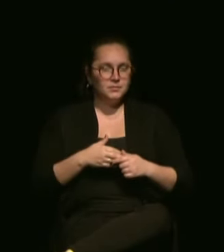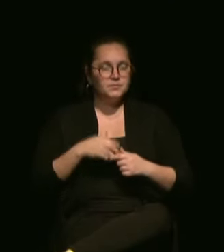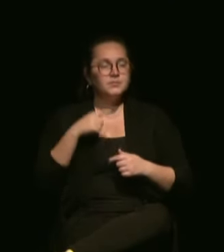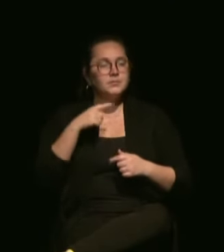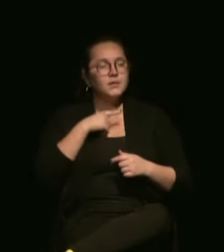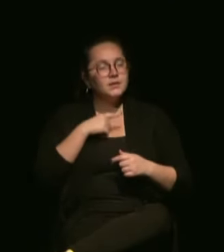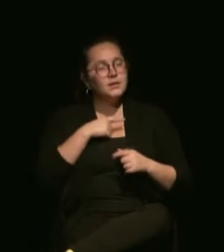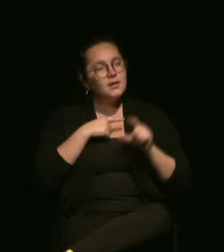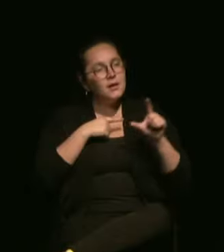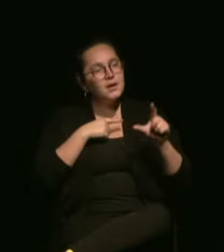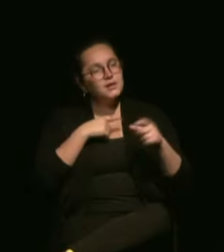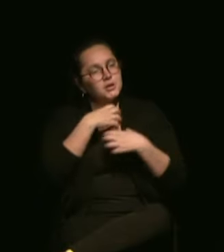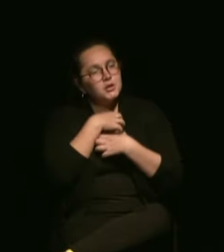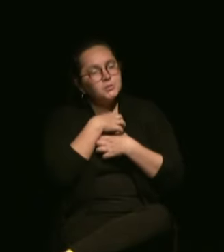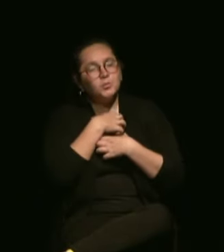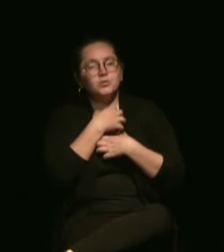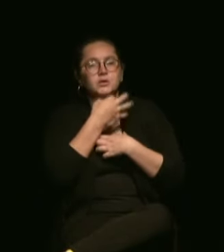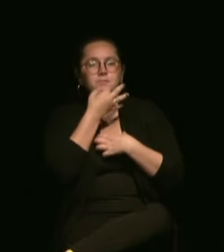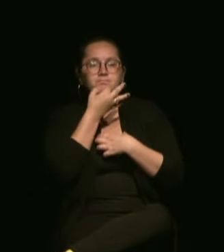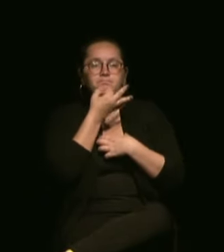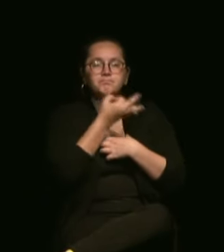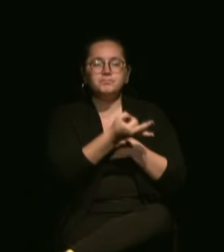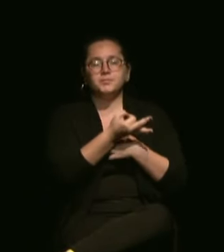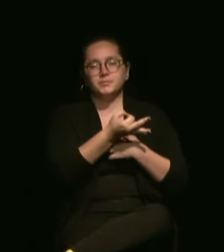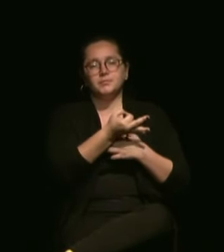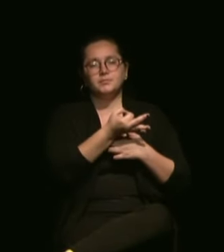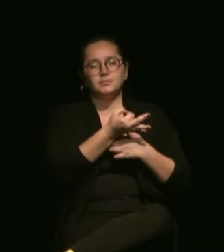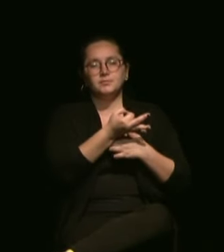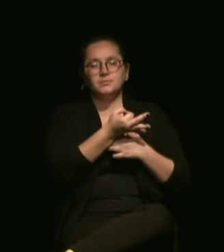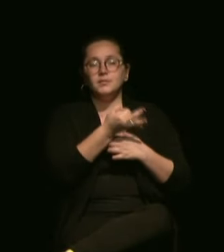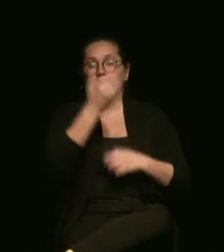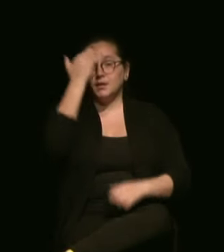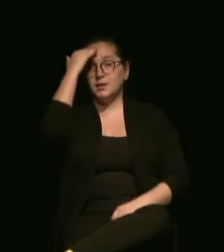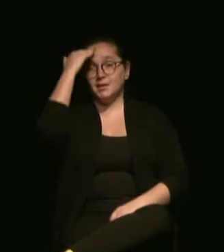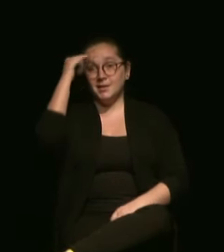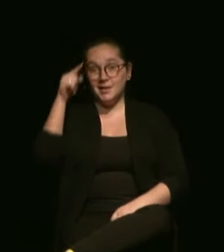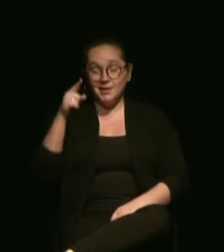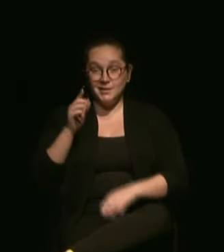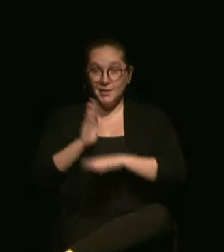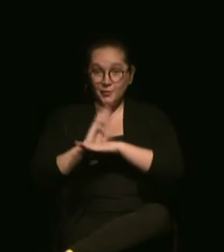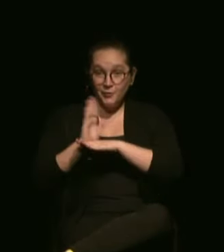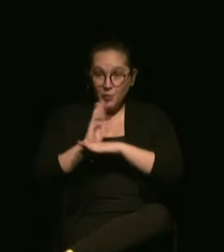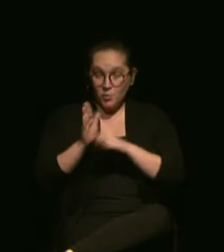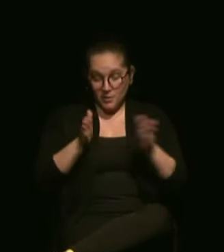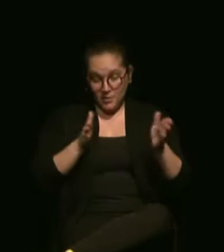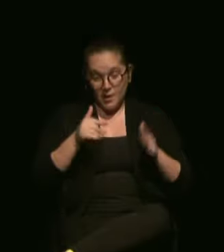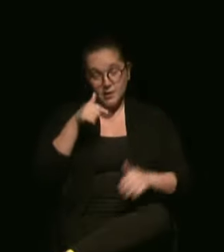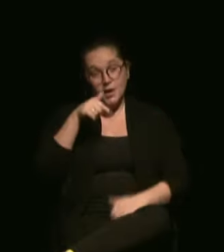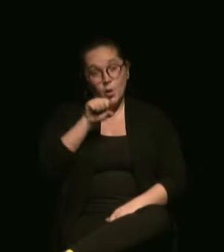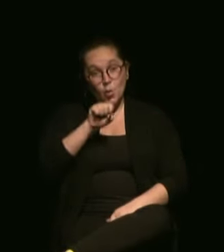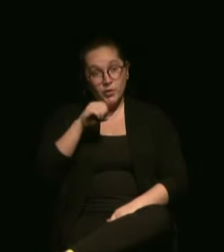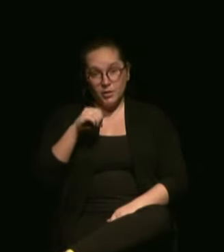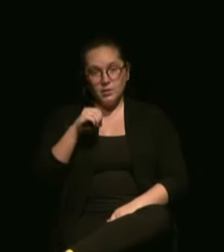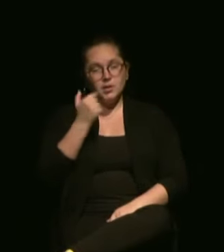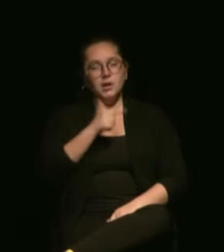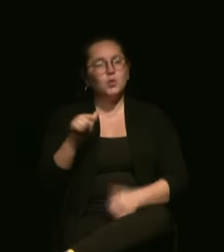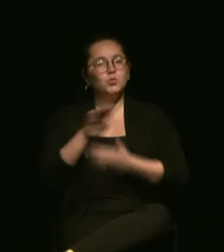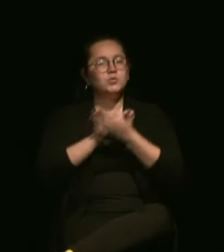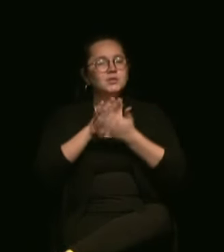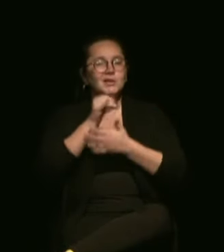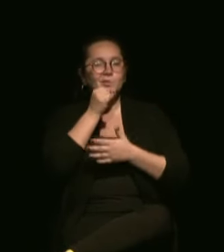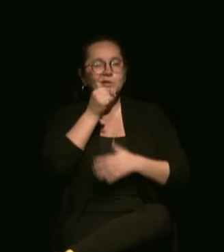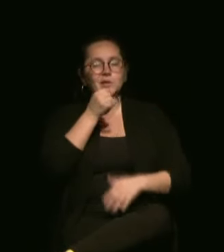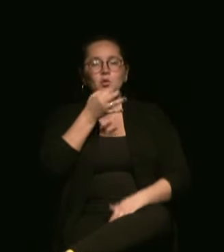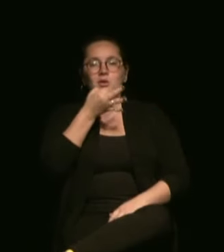obter esse testemunho. Precisa entender esse filme, na década de 80, ainda não havia um acervo de testemunhos em